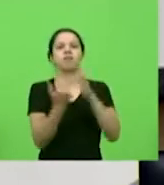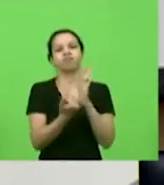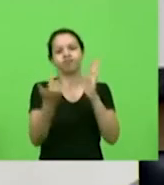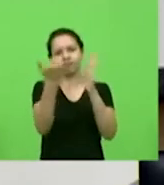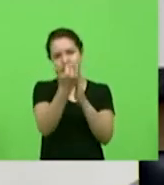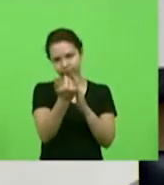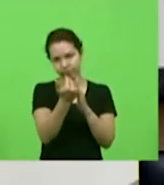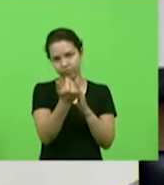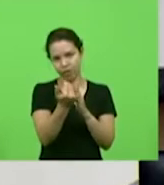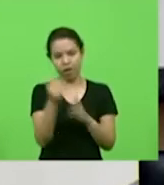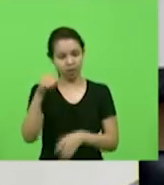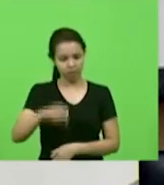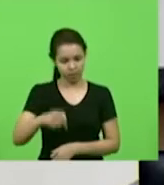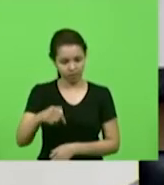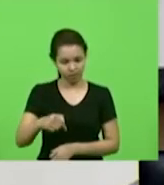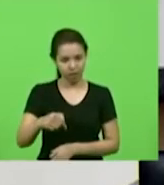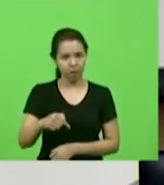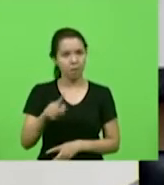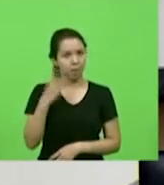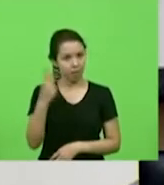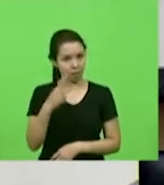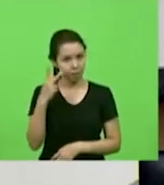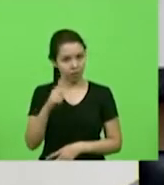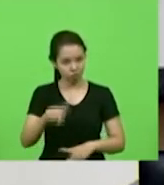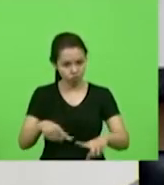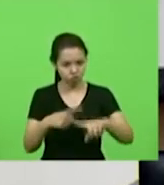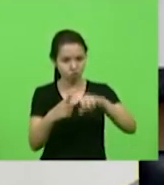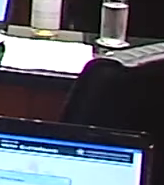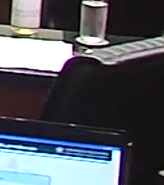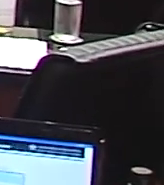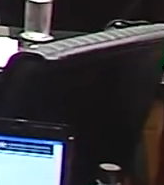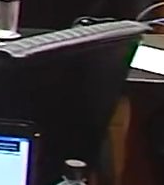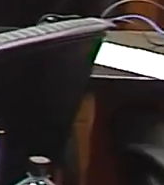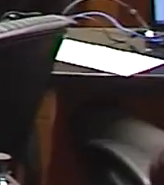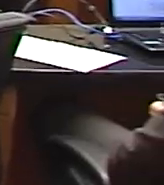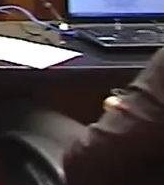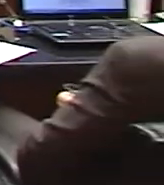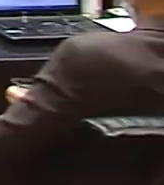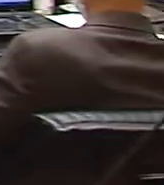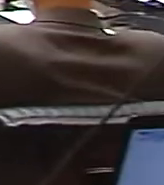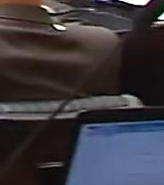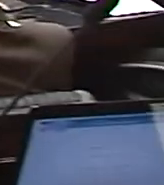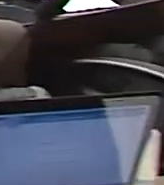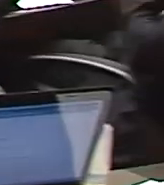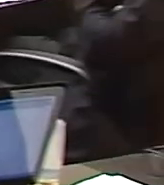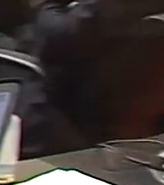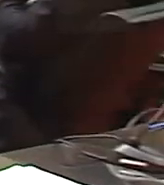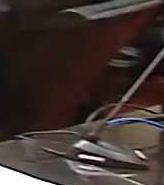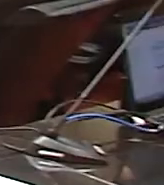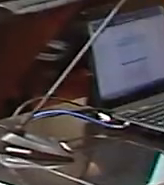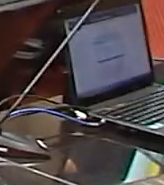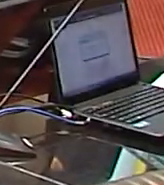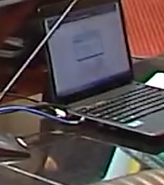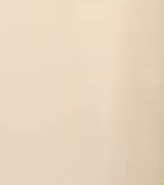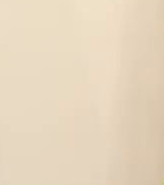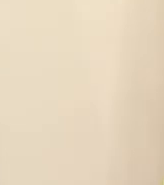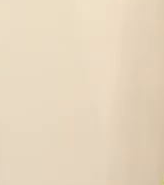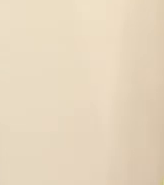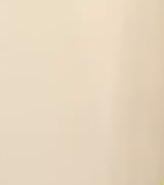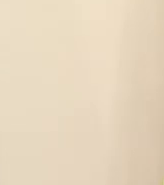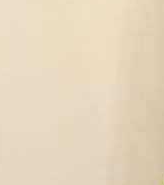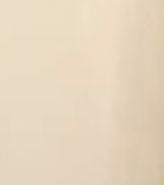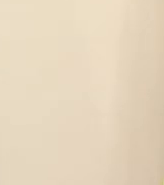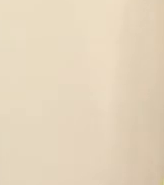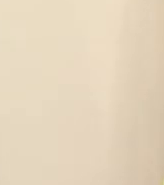parlamento soma, quem colhe é o povo de Santa Catarina. Também durante a sessão, o deputado José Milton Schaefer, do